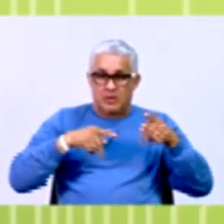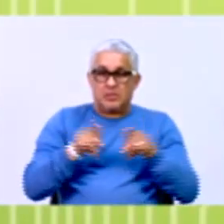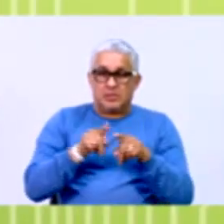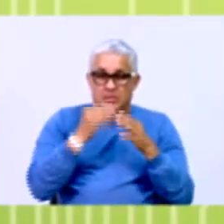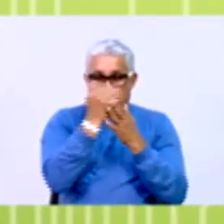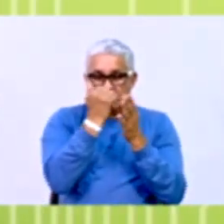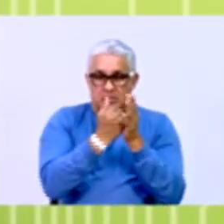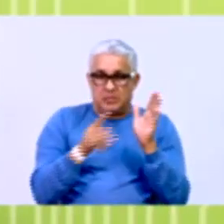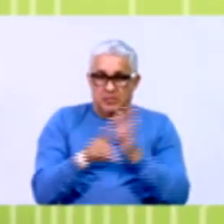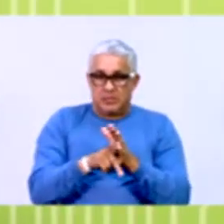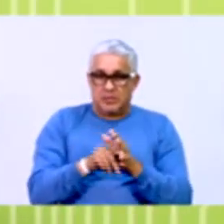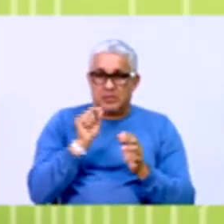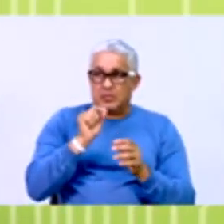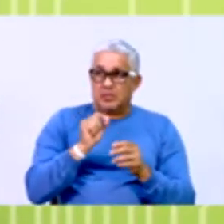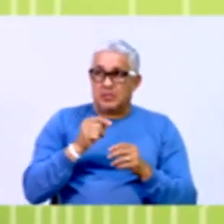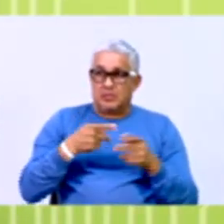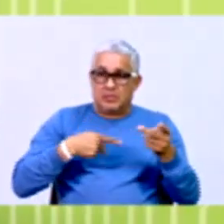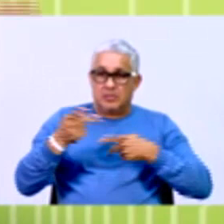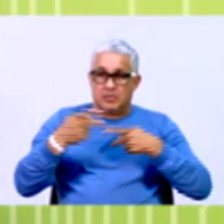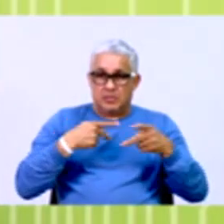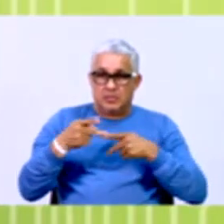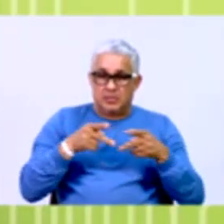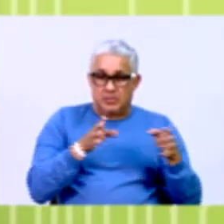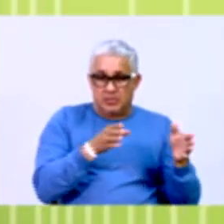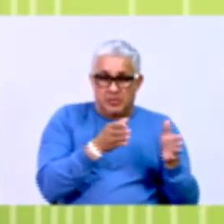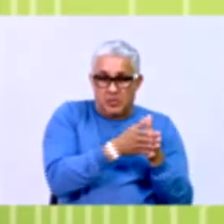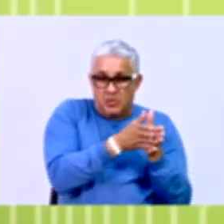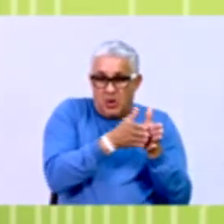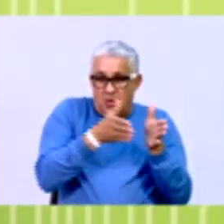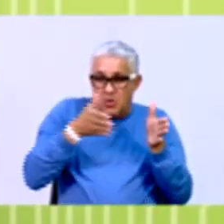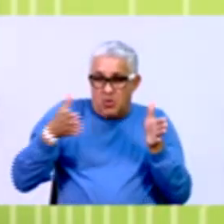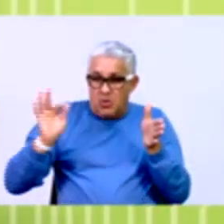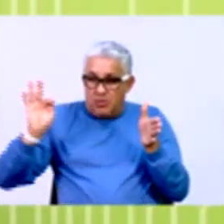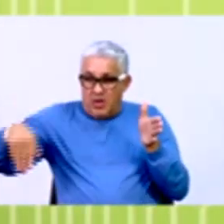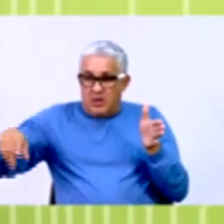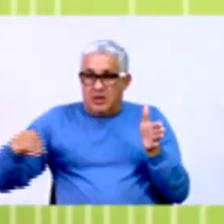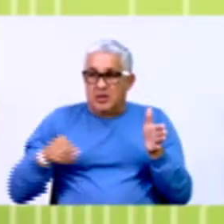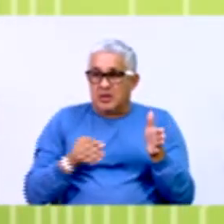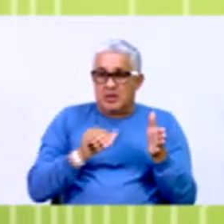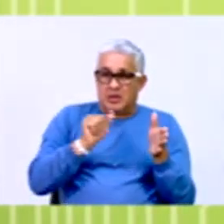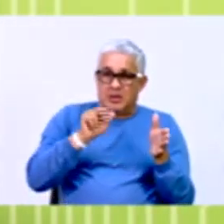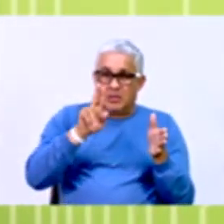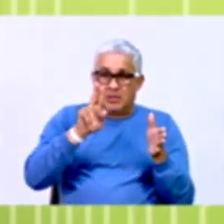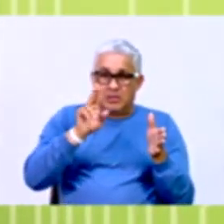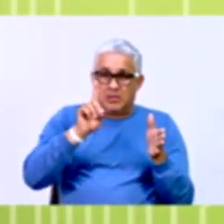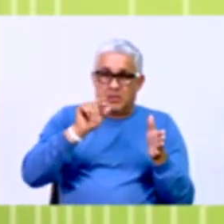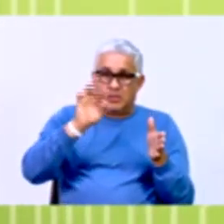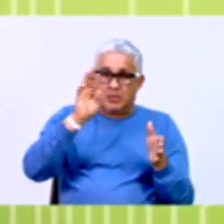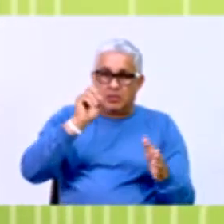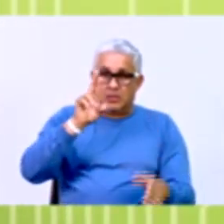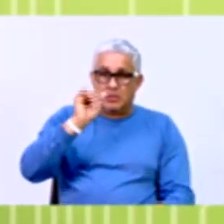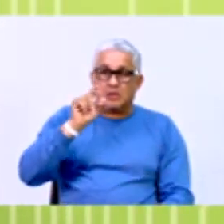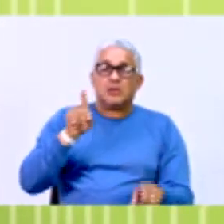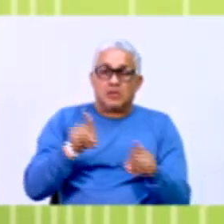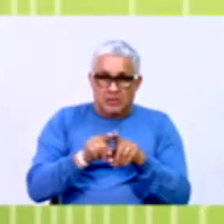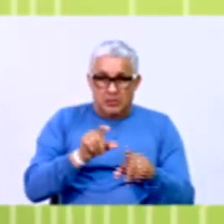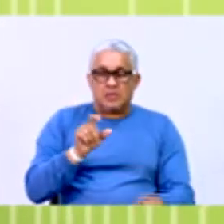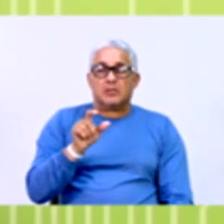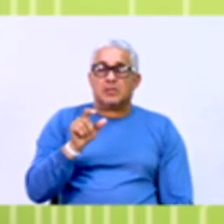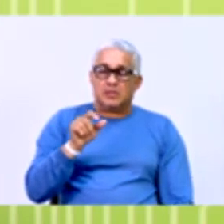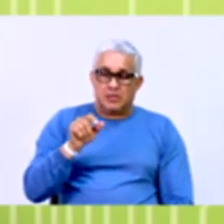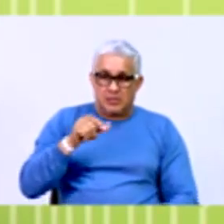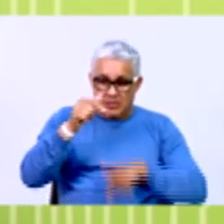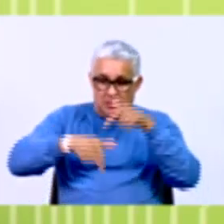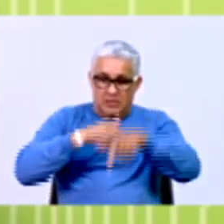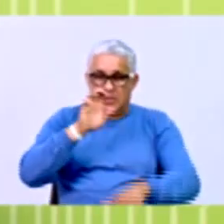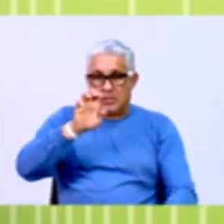que o projeto vai abranger, até onde ele vai, onde ele começa, onde ele termina. Então a auditoria também, ela vai trabalhar com a questão do escopo, né?